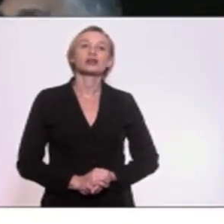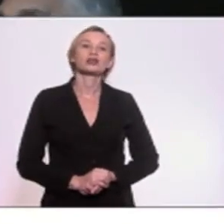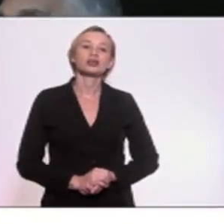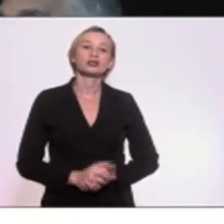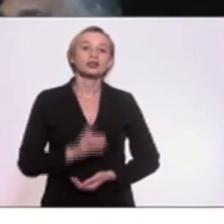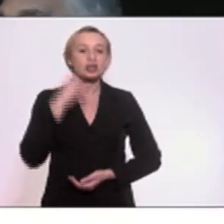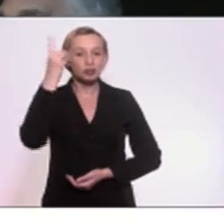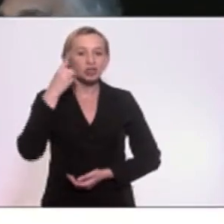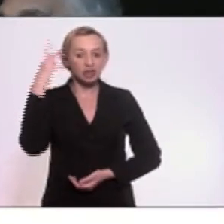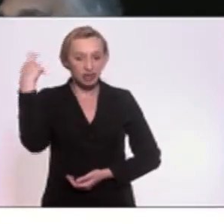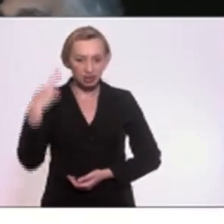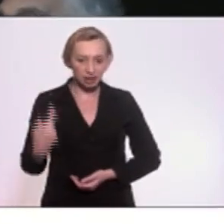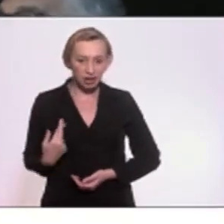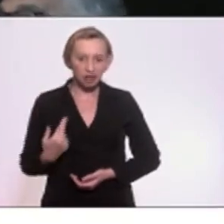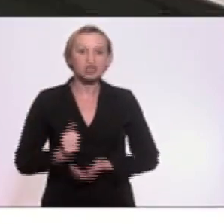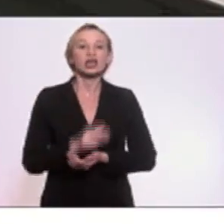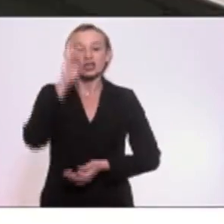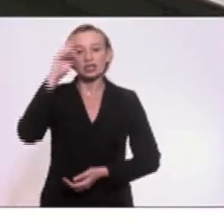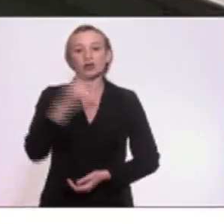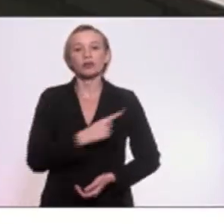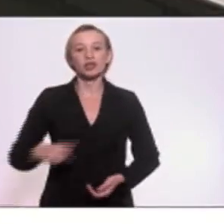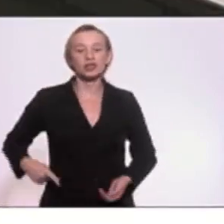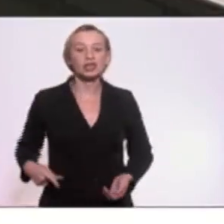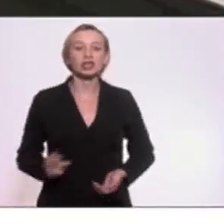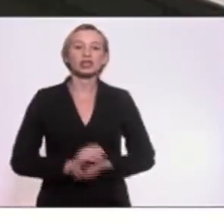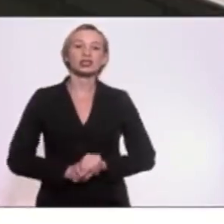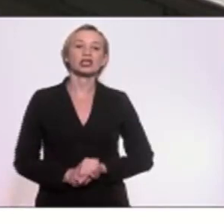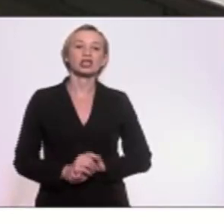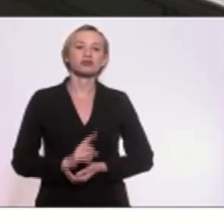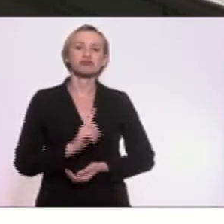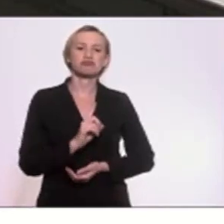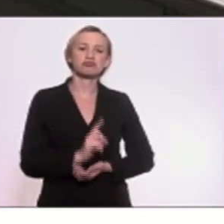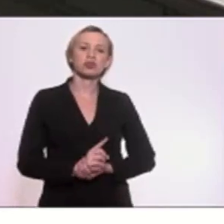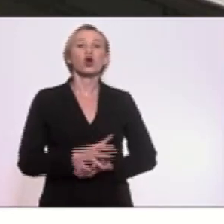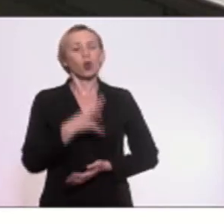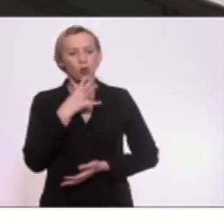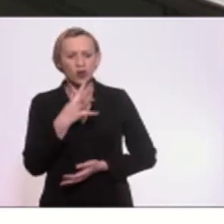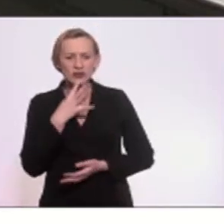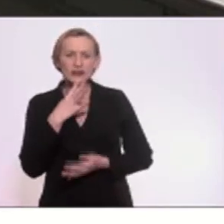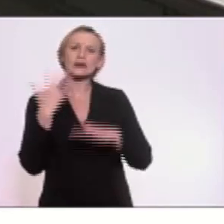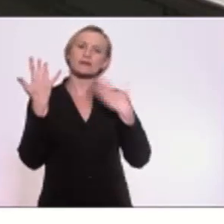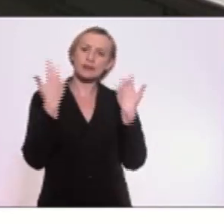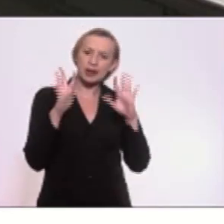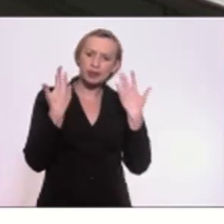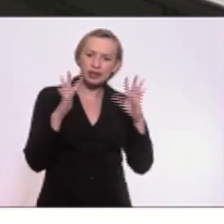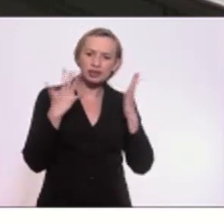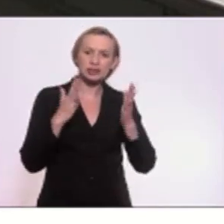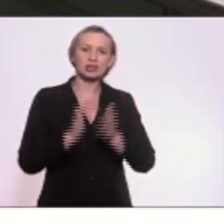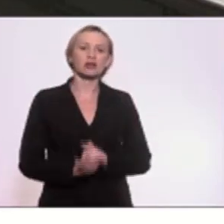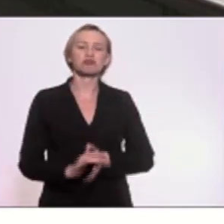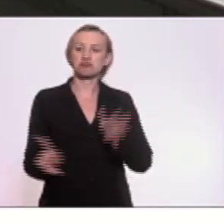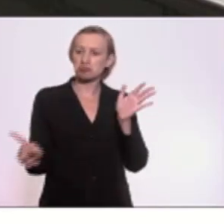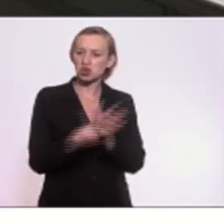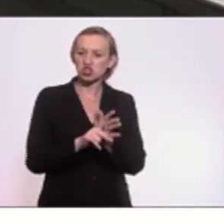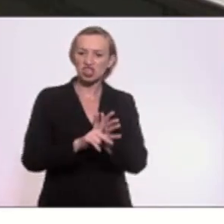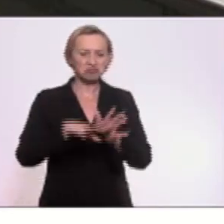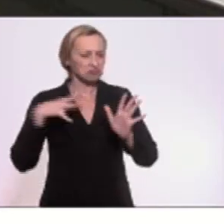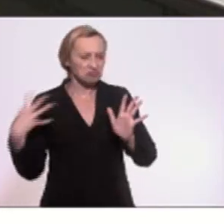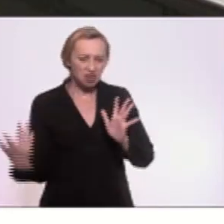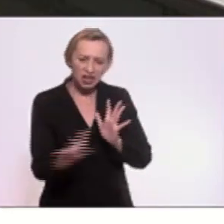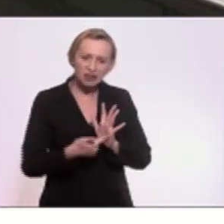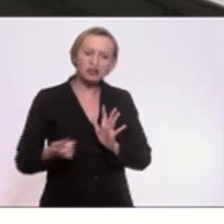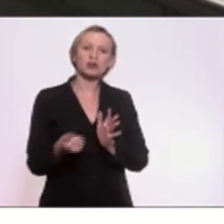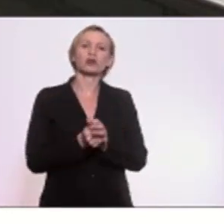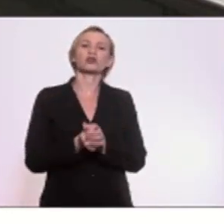Deputada Renata. Senhor presidente, não só reconhecer e parabenizar pelo excelente projeto, afinal de